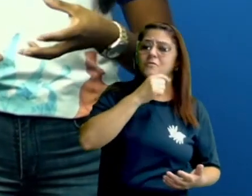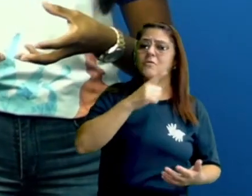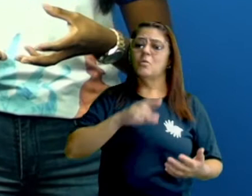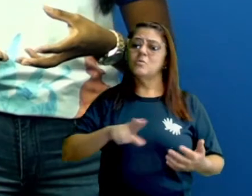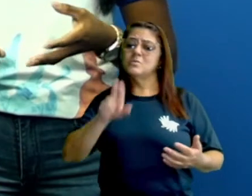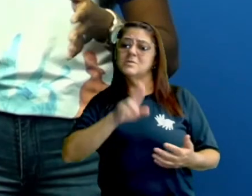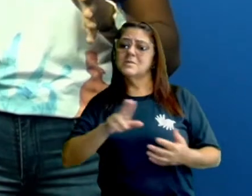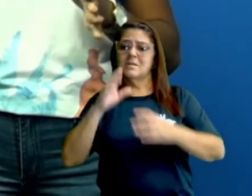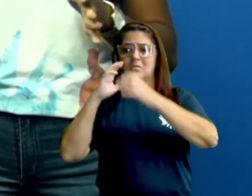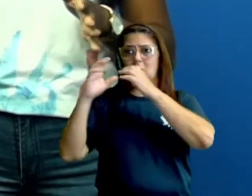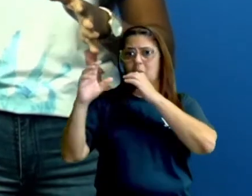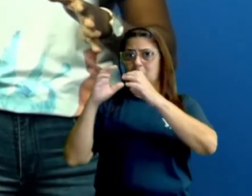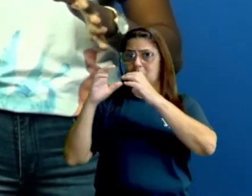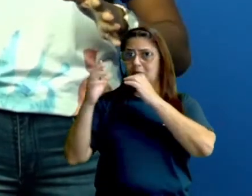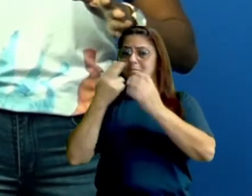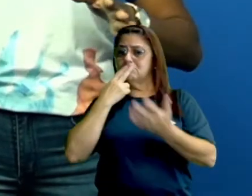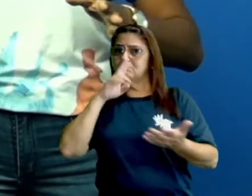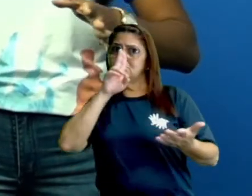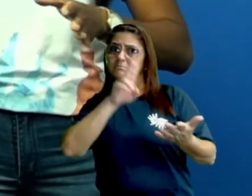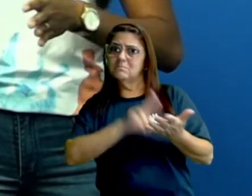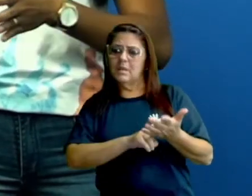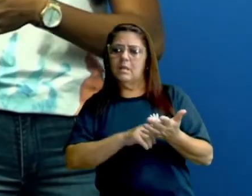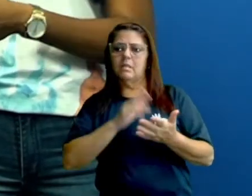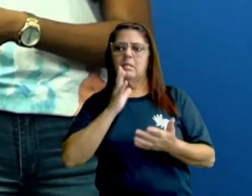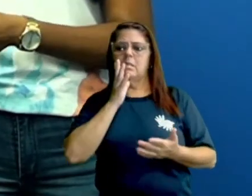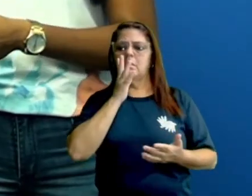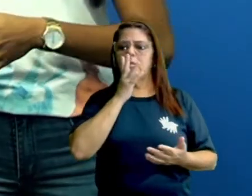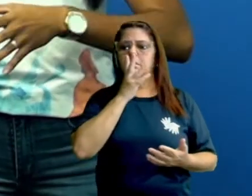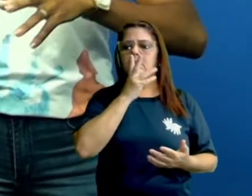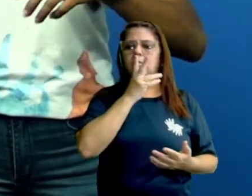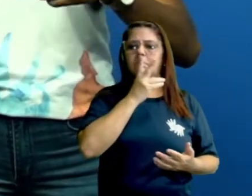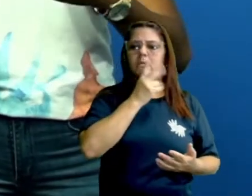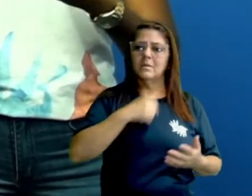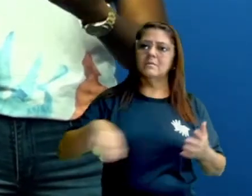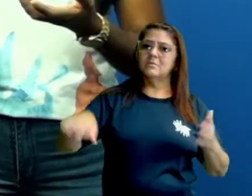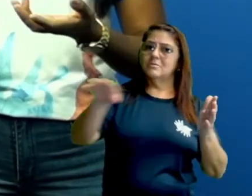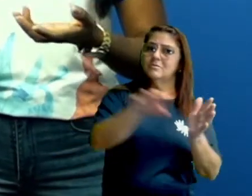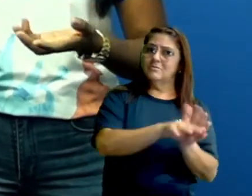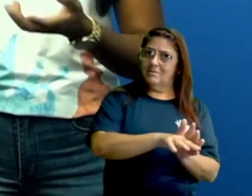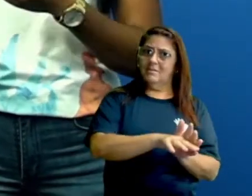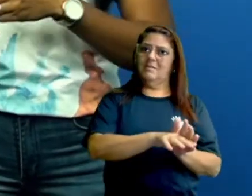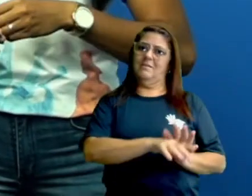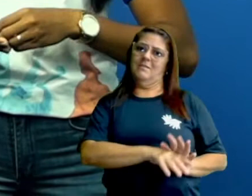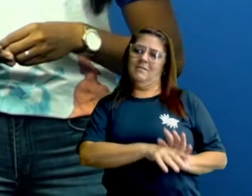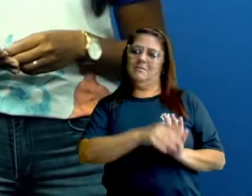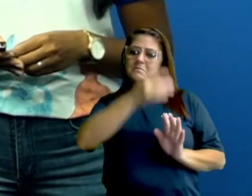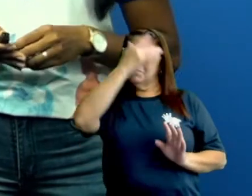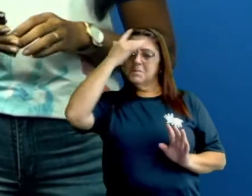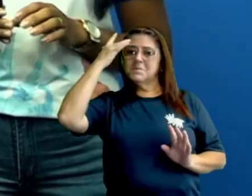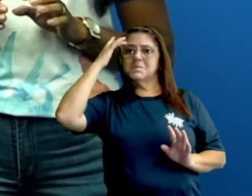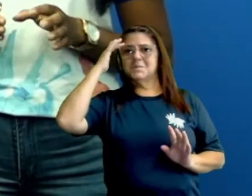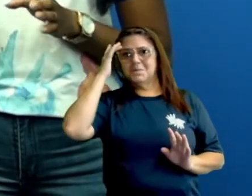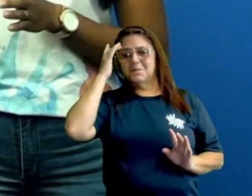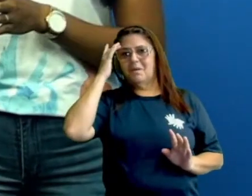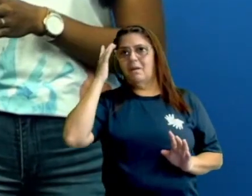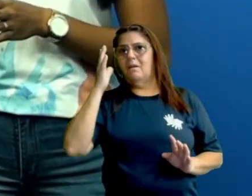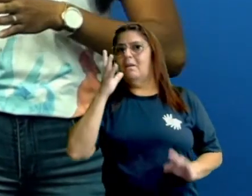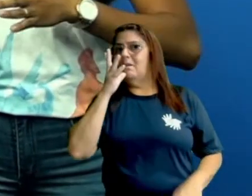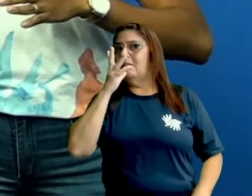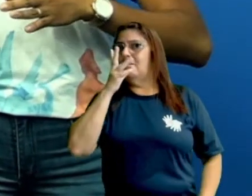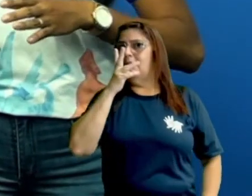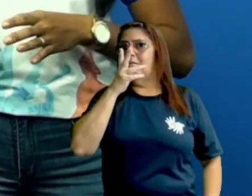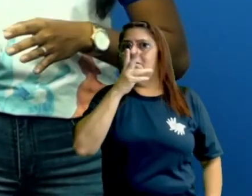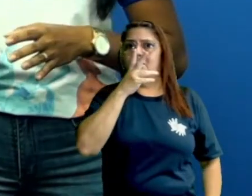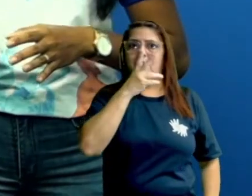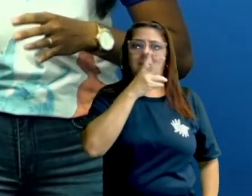para a comunicação. E a gente sabe que era tudo muito mais lento. Para chegar uma carta até a pessoa, seria um